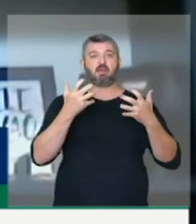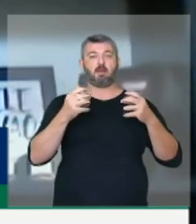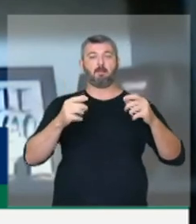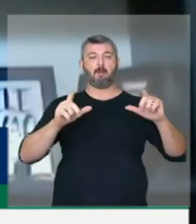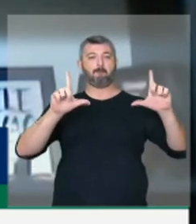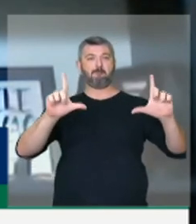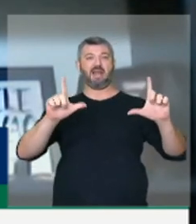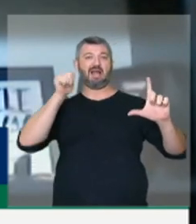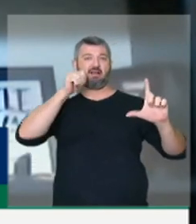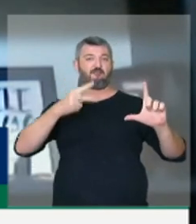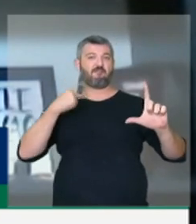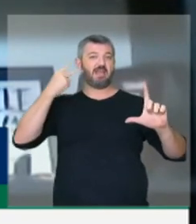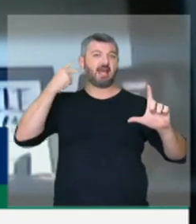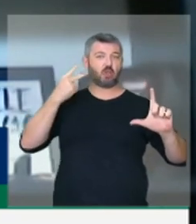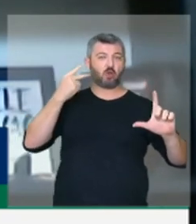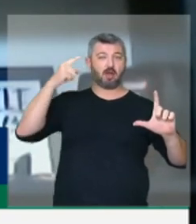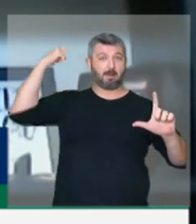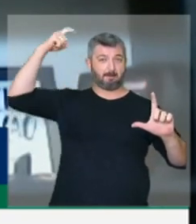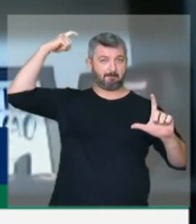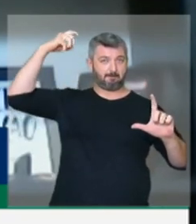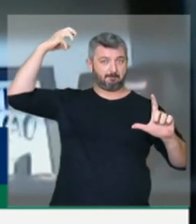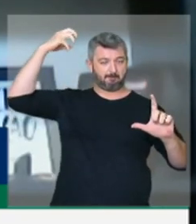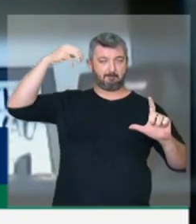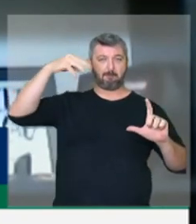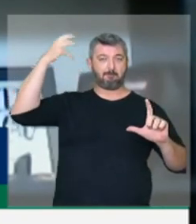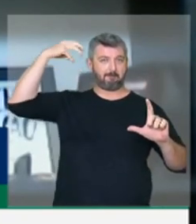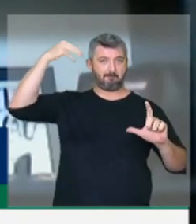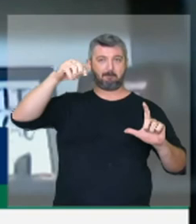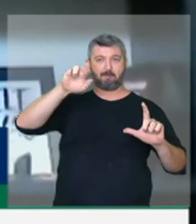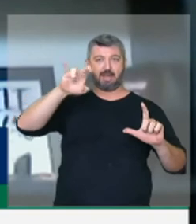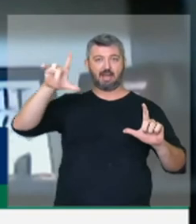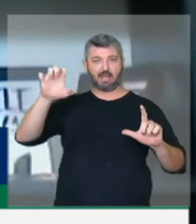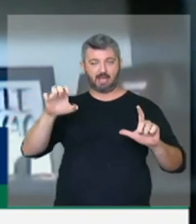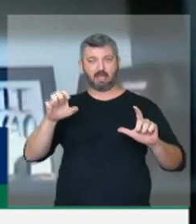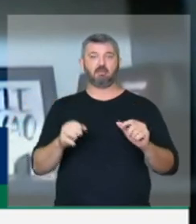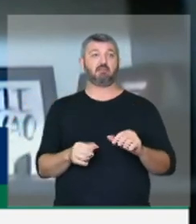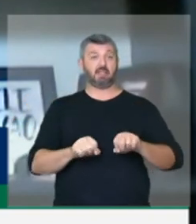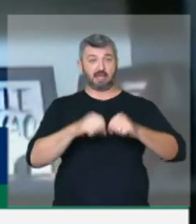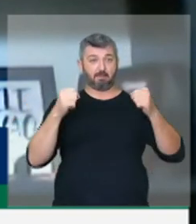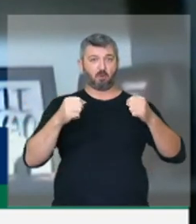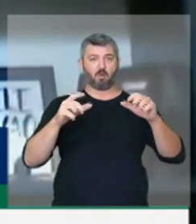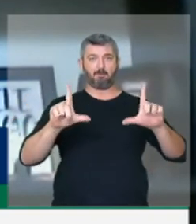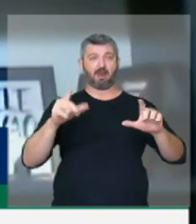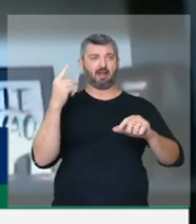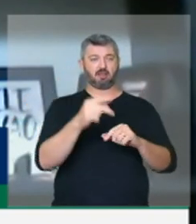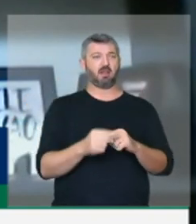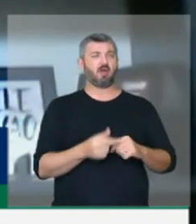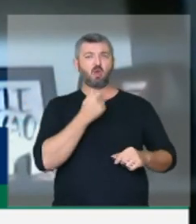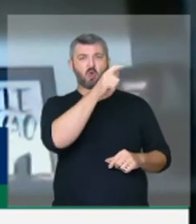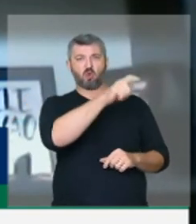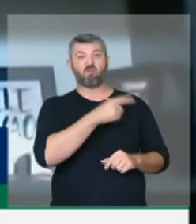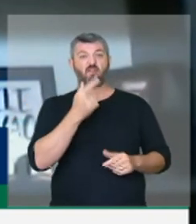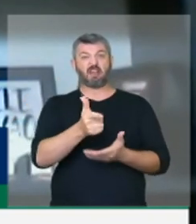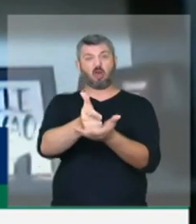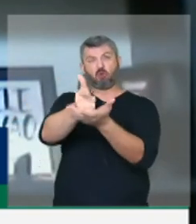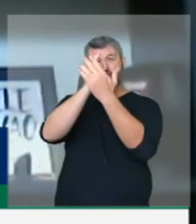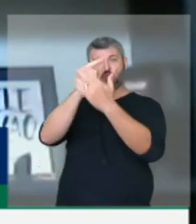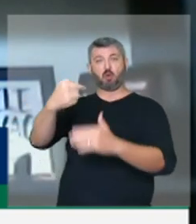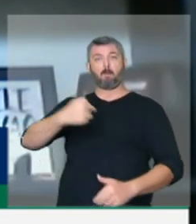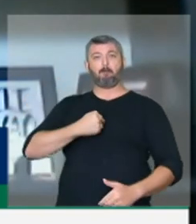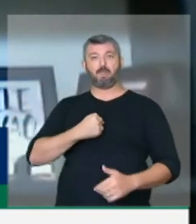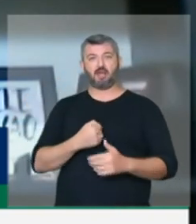da vereadora Marielle Franco, executada, e aliás, ainda hoje sem justiça. Alguém que disse que ia dar um tiro no peito